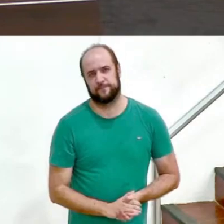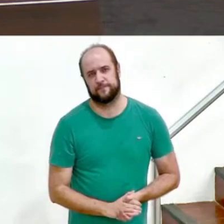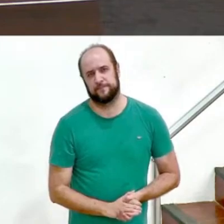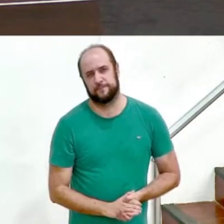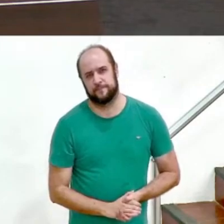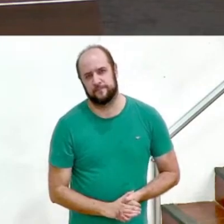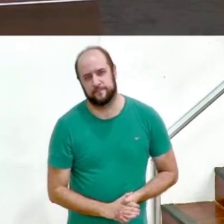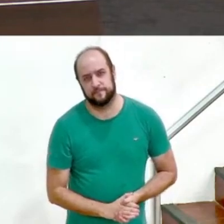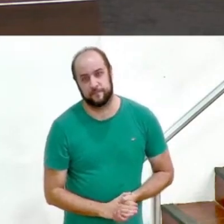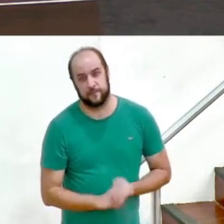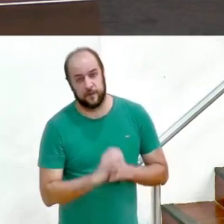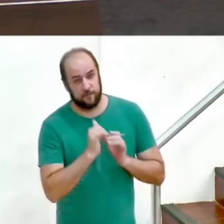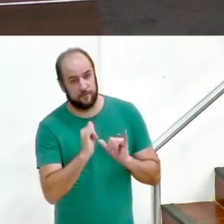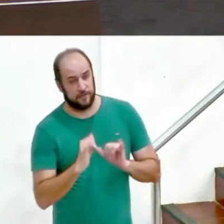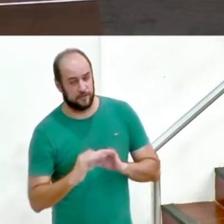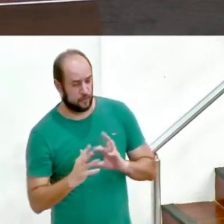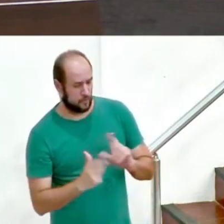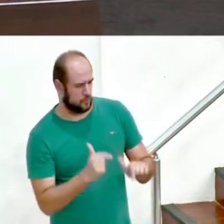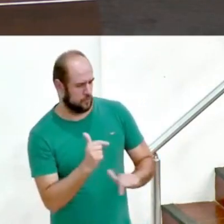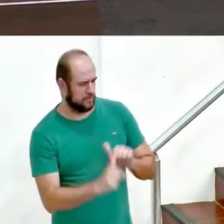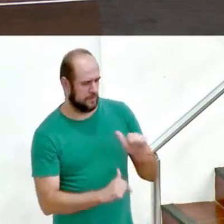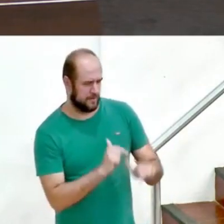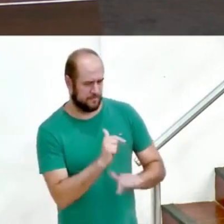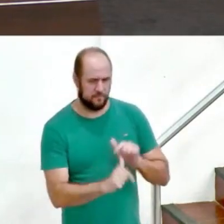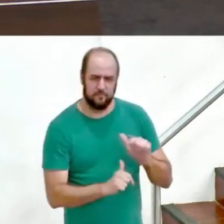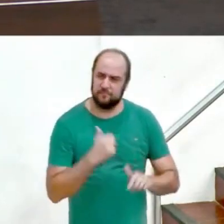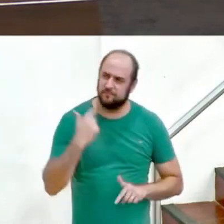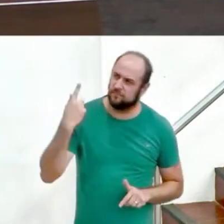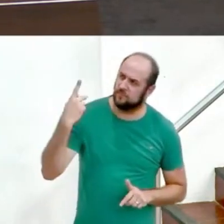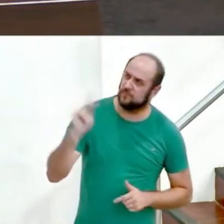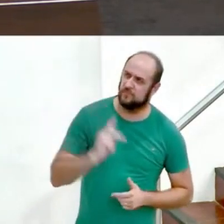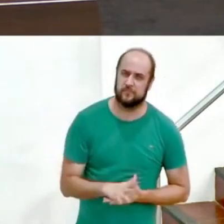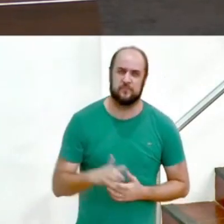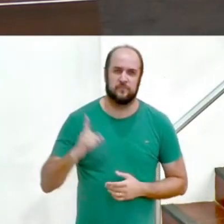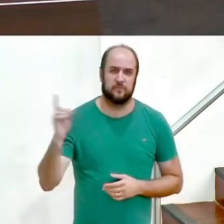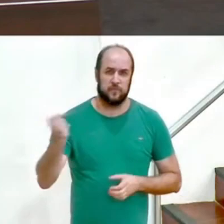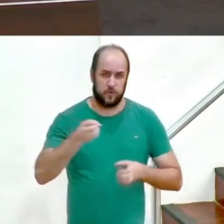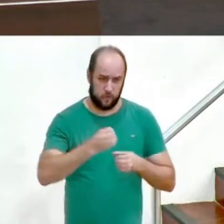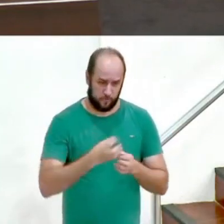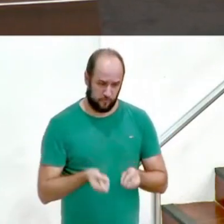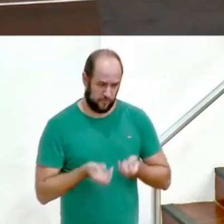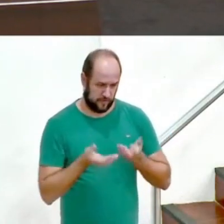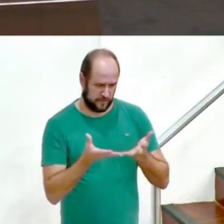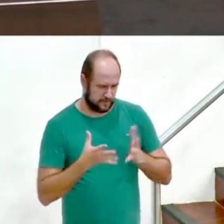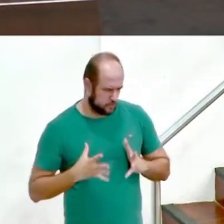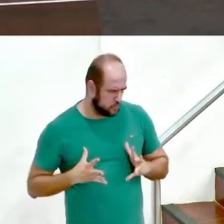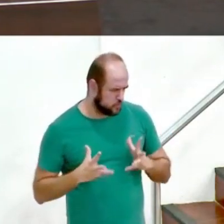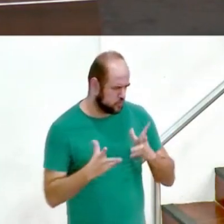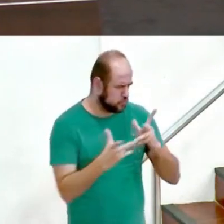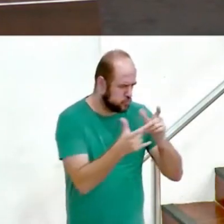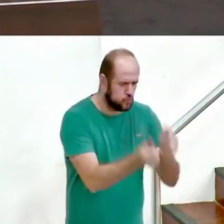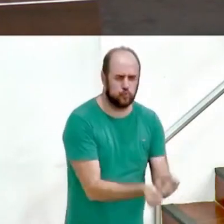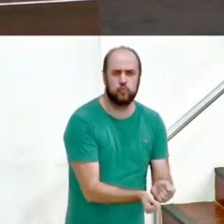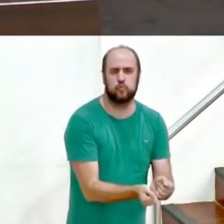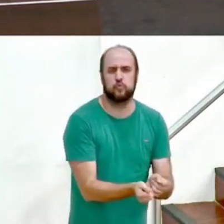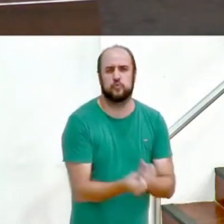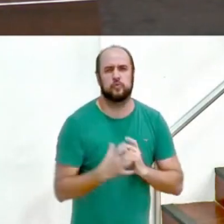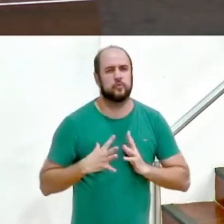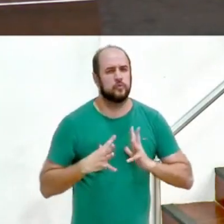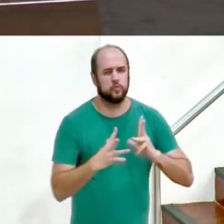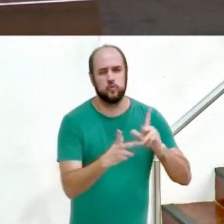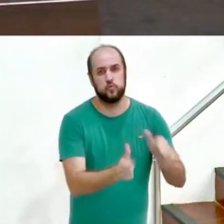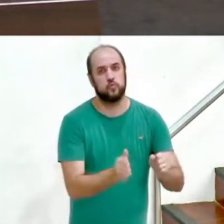Parte B. Assim é toda a obra das suas mãos, e o que ali oferecem, tudo é